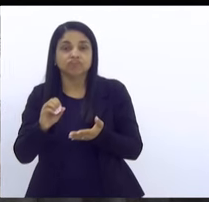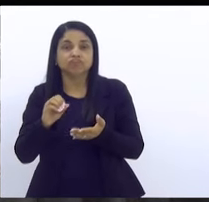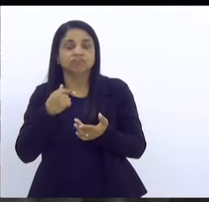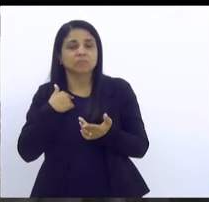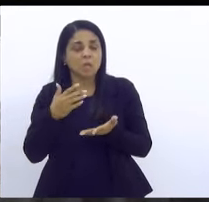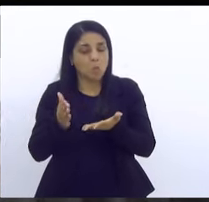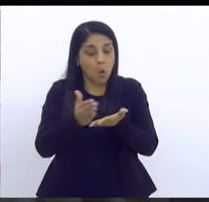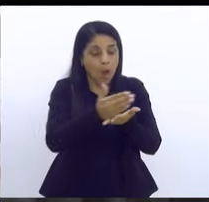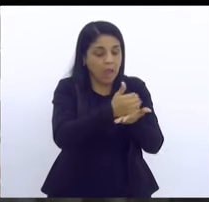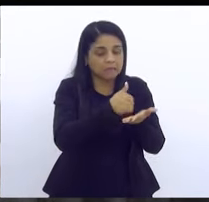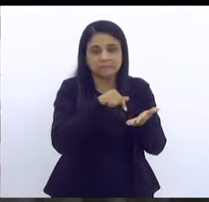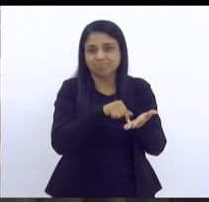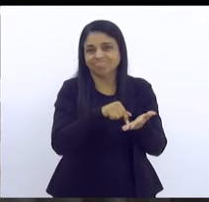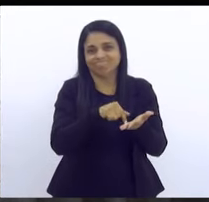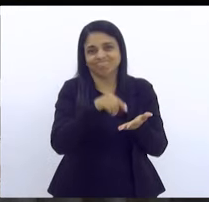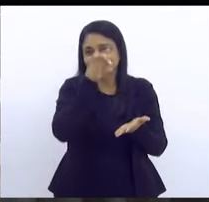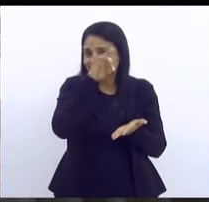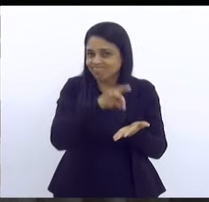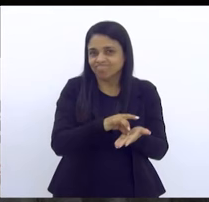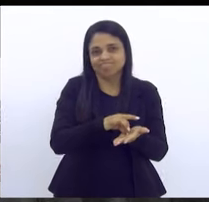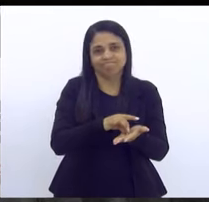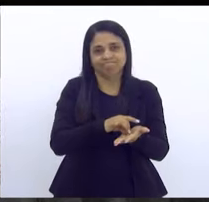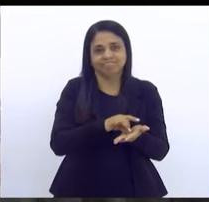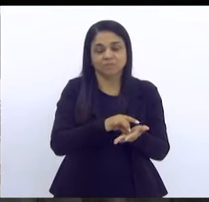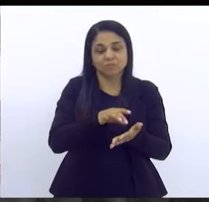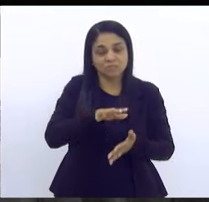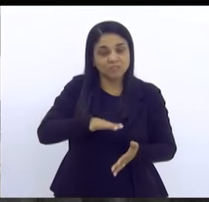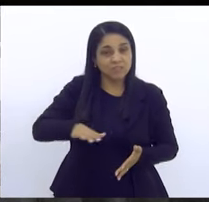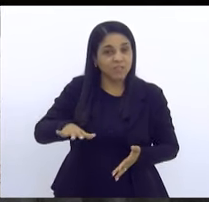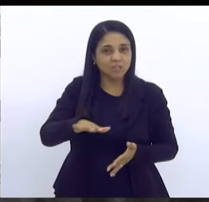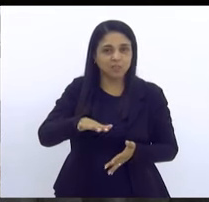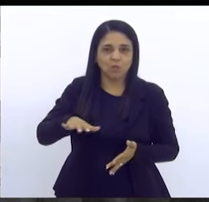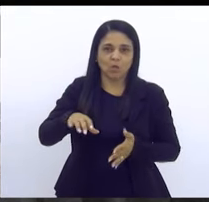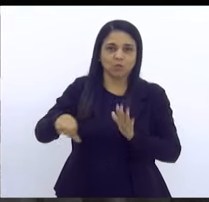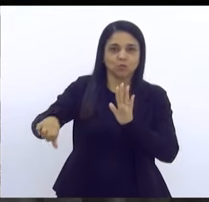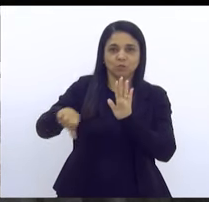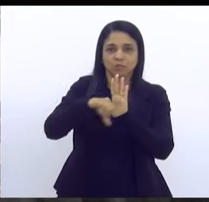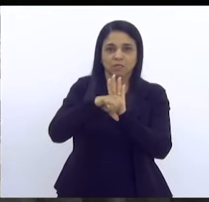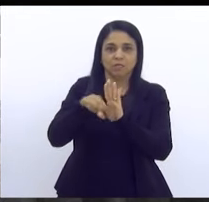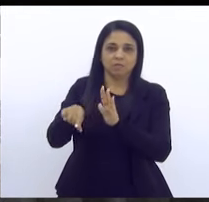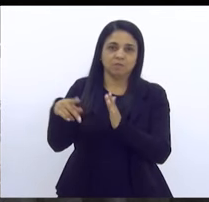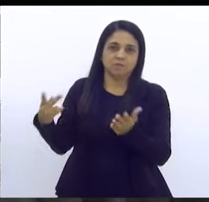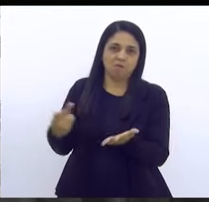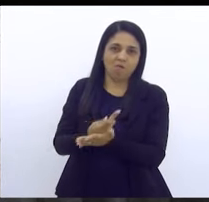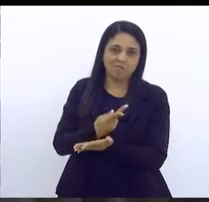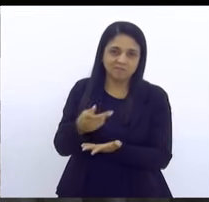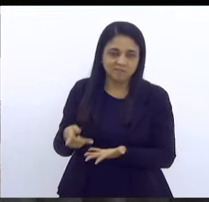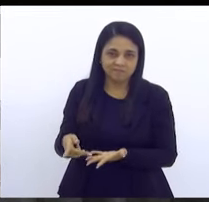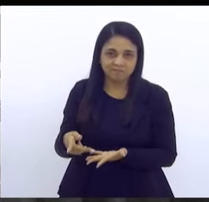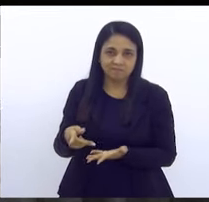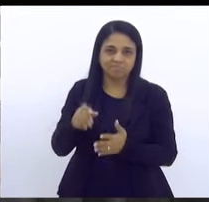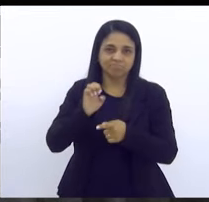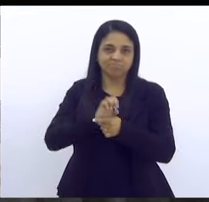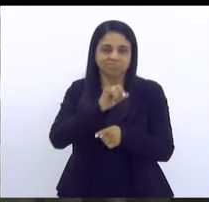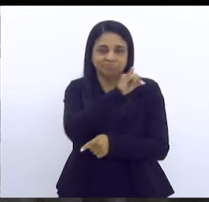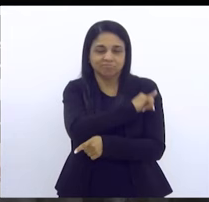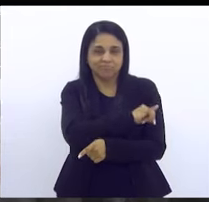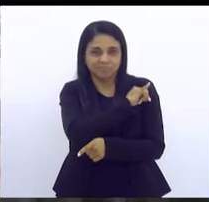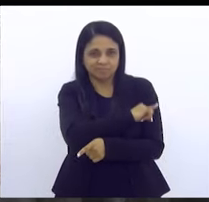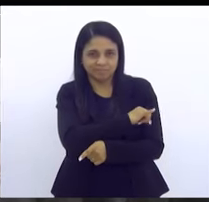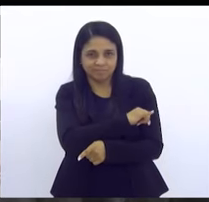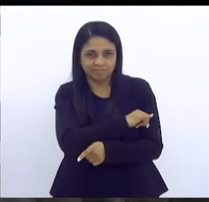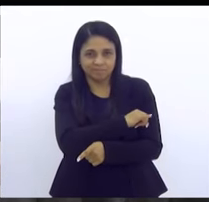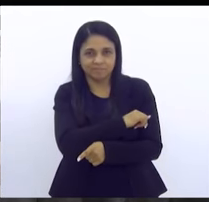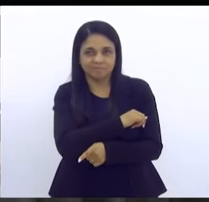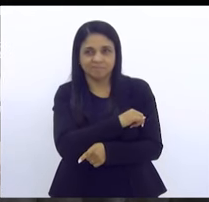adequado e verdadeiro do território onde estão acontecendo os crimes no estado do Rio de Janeiro, e